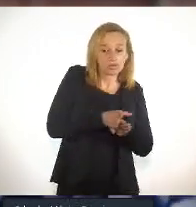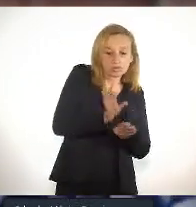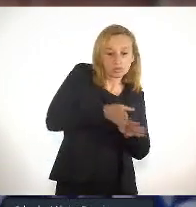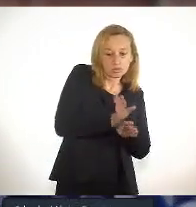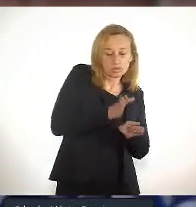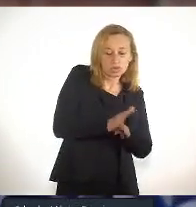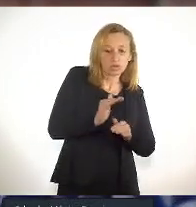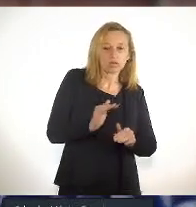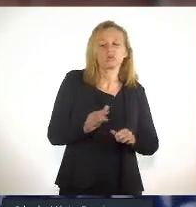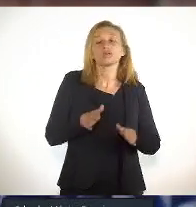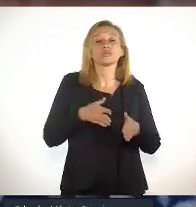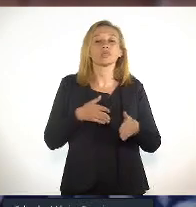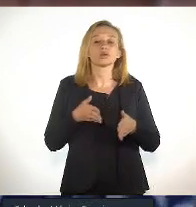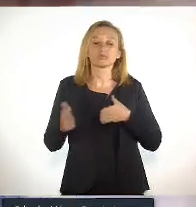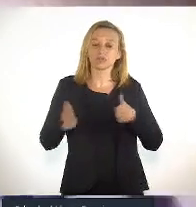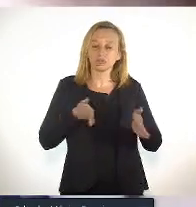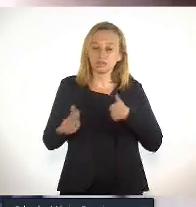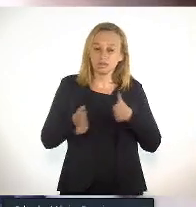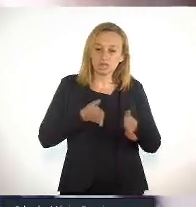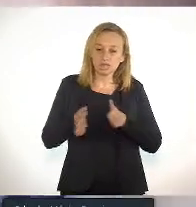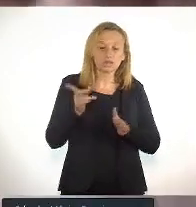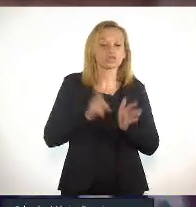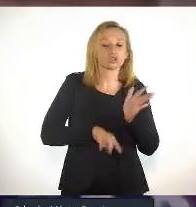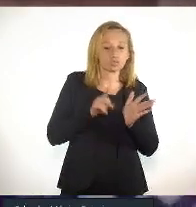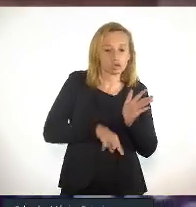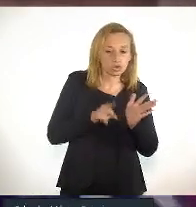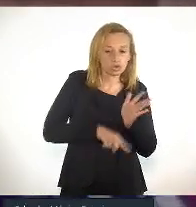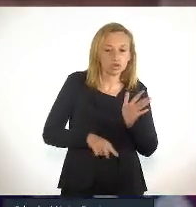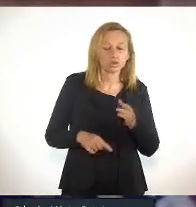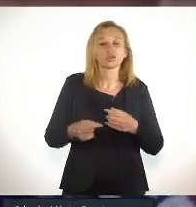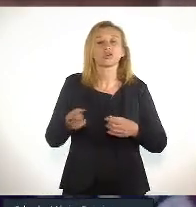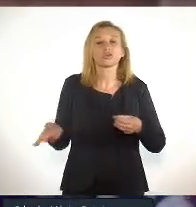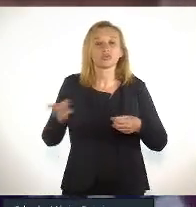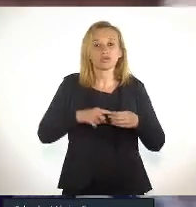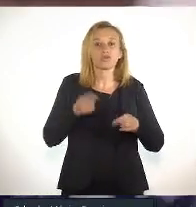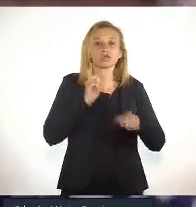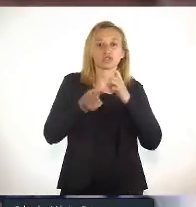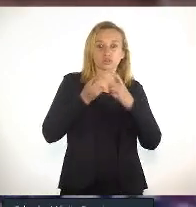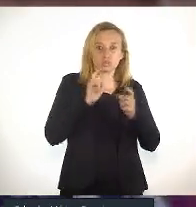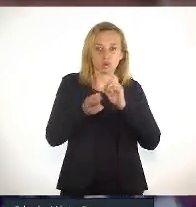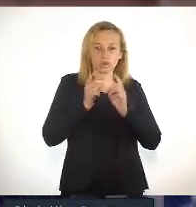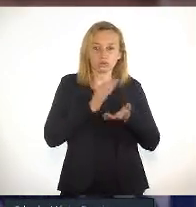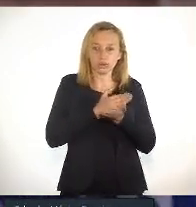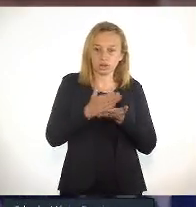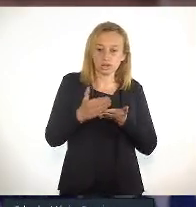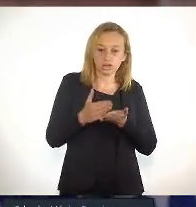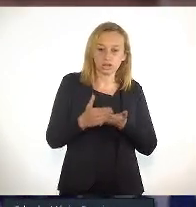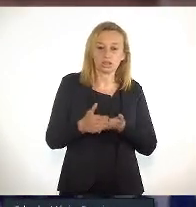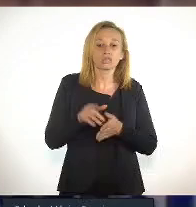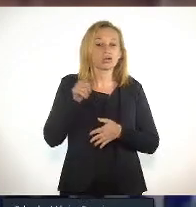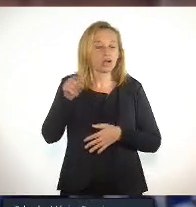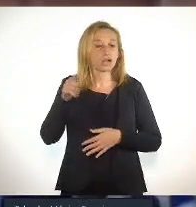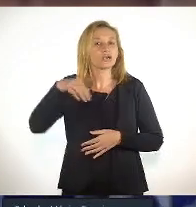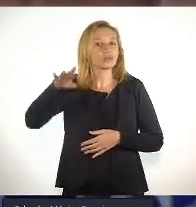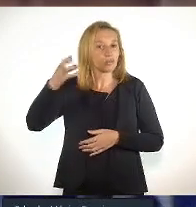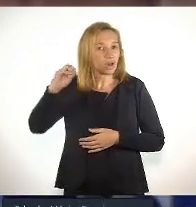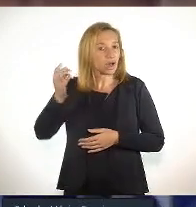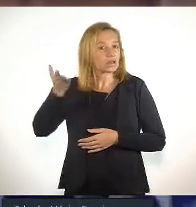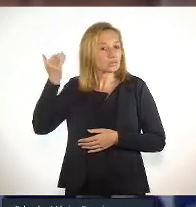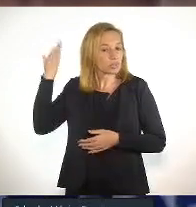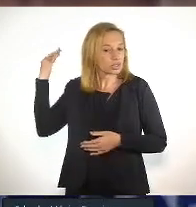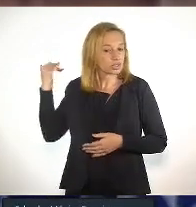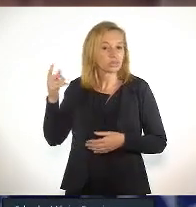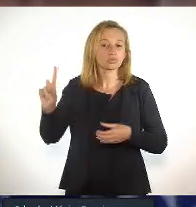diminua o processo de flexibilização, se retome as discussões iniciais, né, lá de março, quando